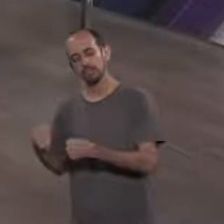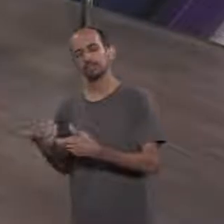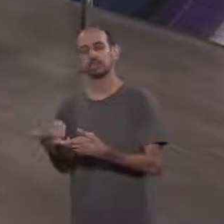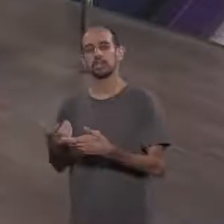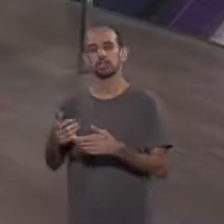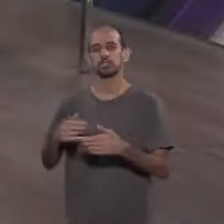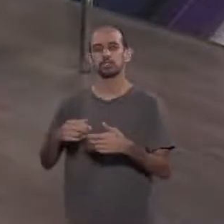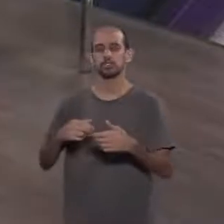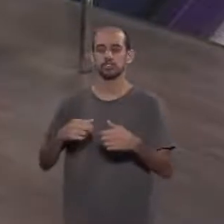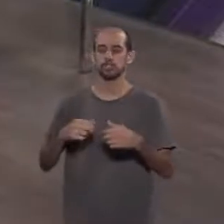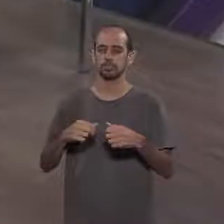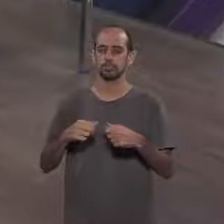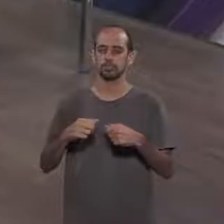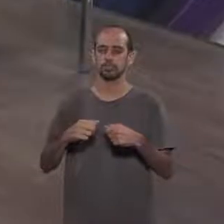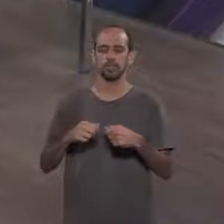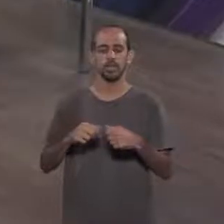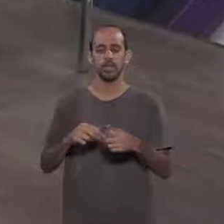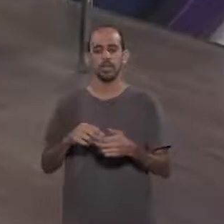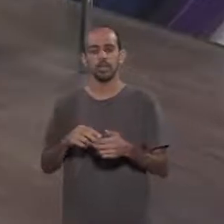espaço. A gente